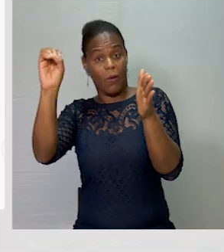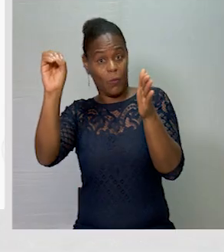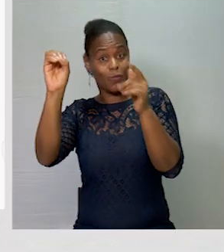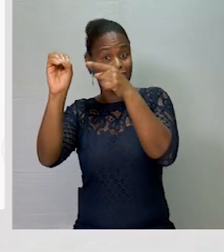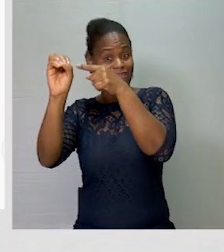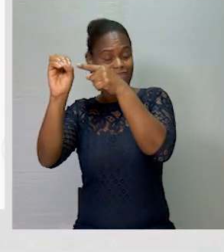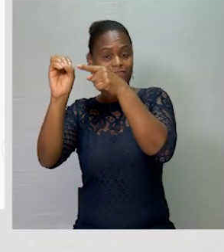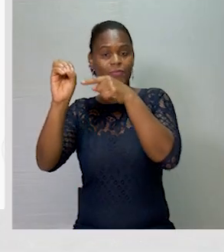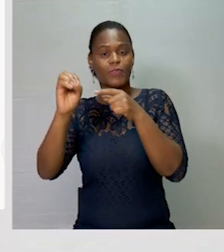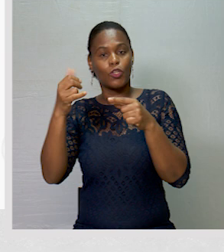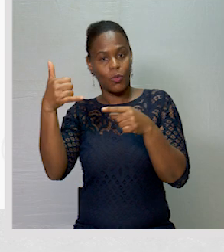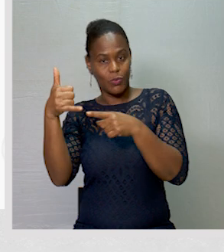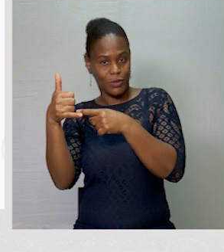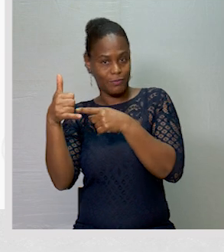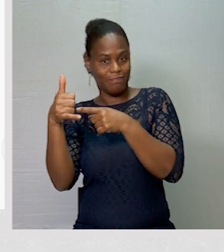0,